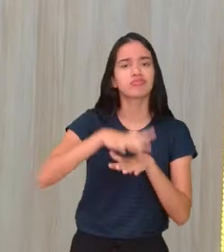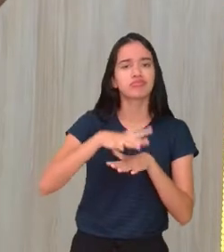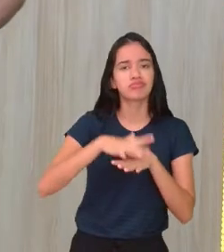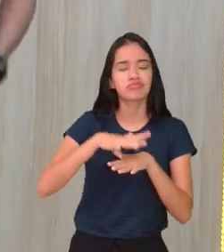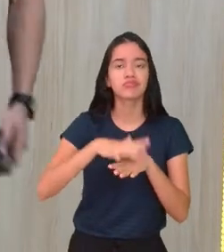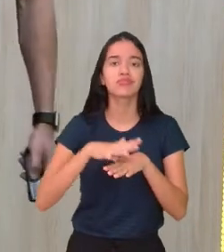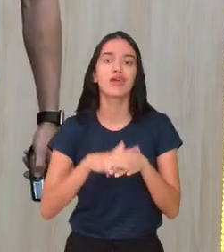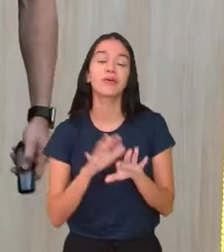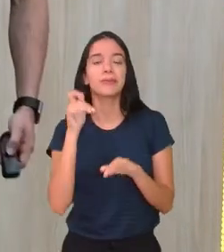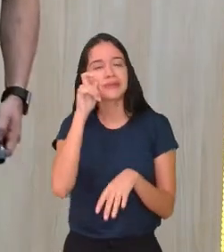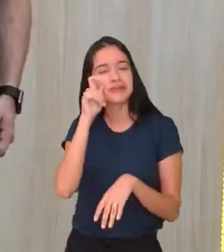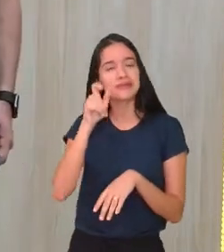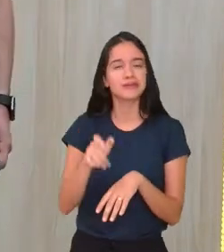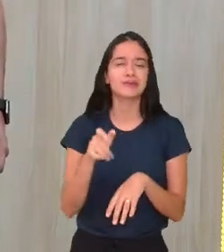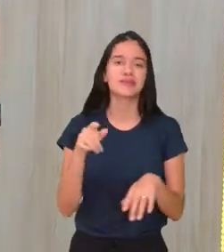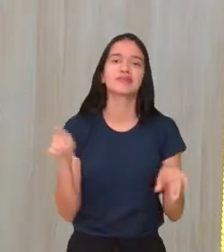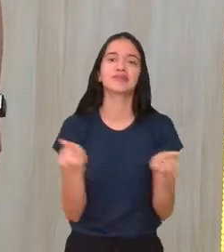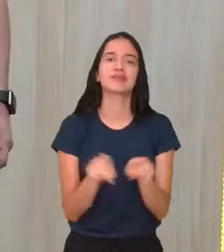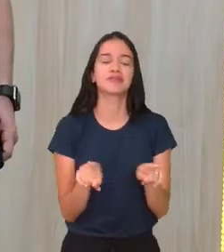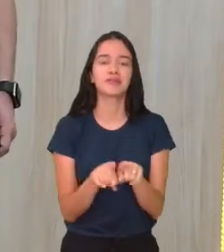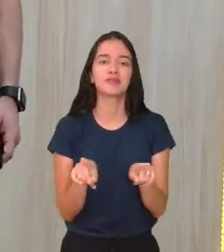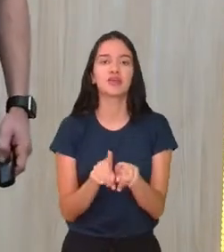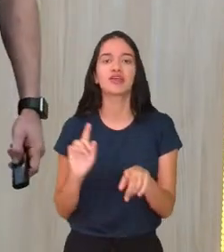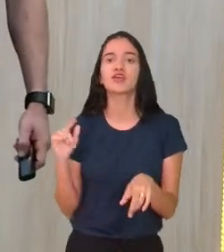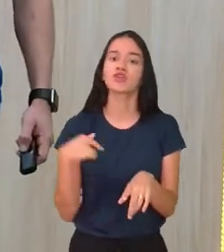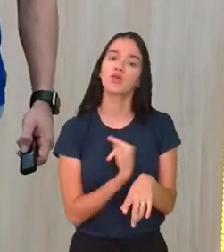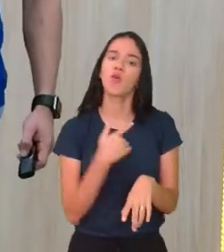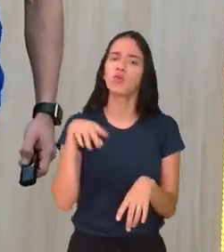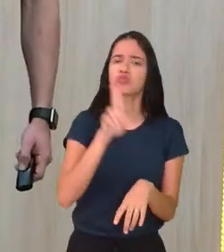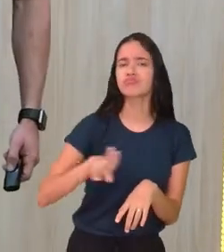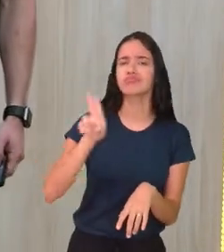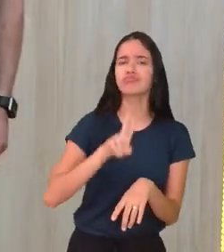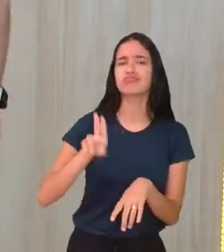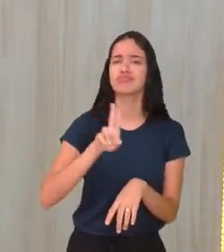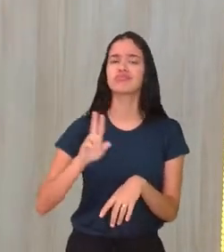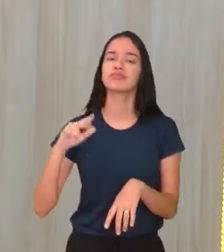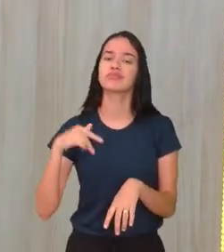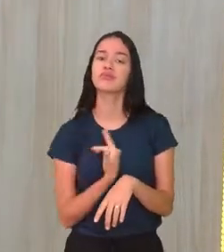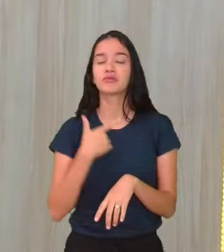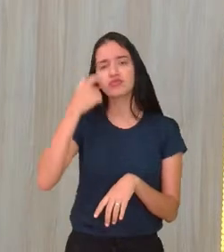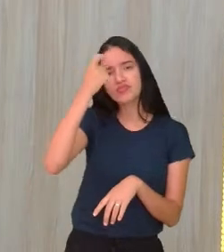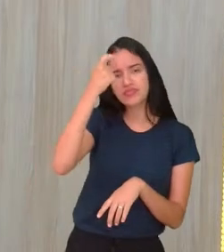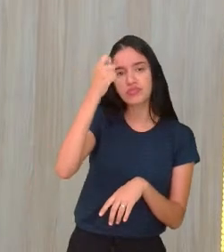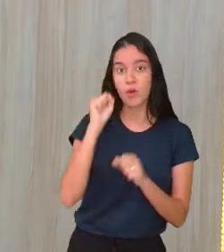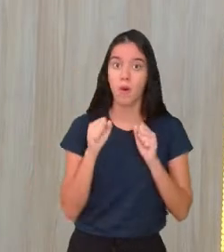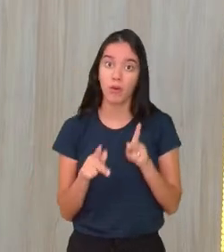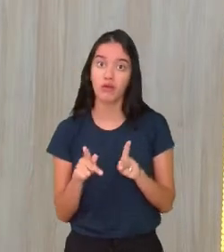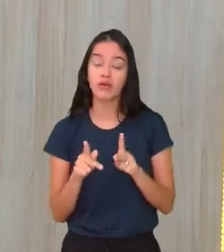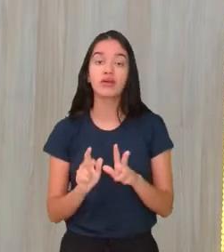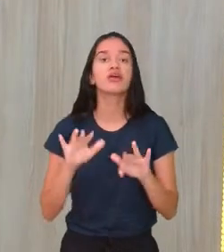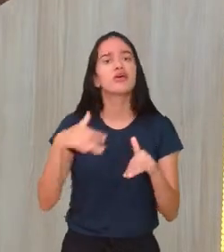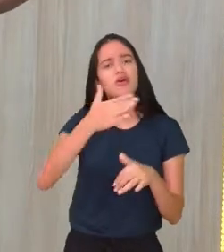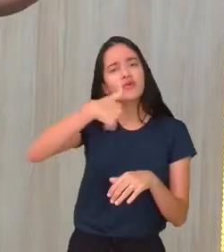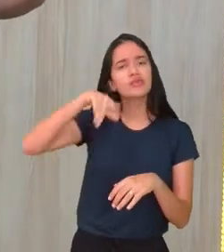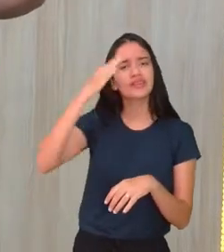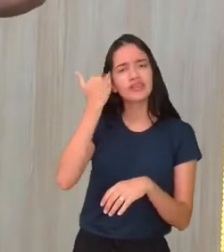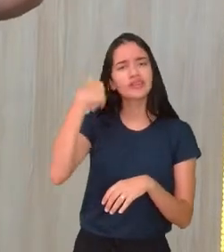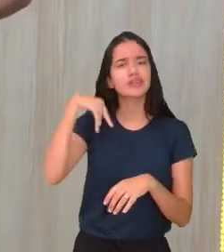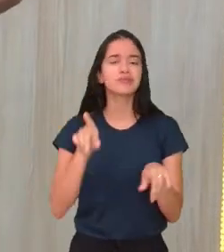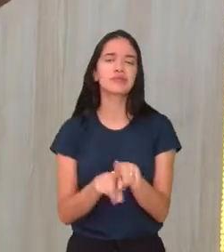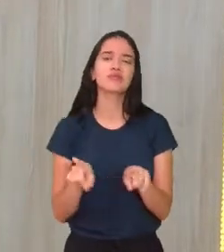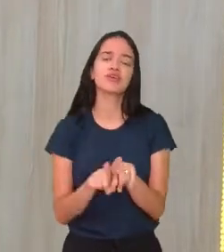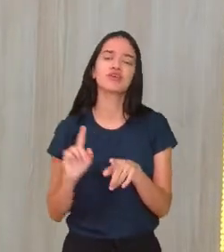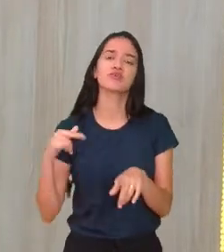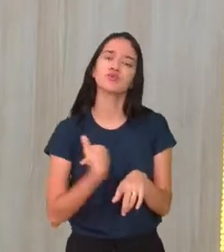aí, muito interessante, que a gente utiliza bastante aí o nosso raciocínio, tá bom? Como você sabe também, o